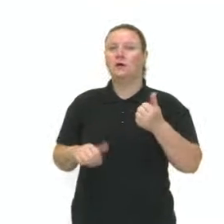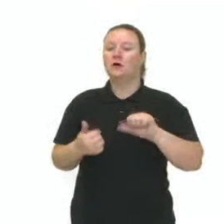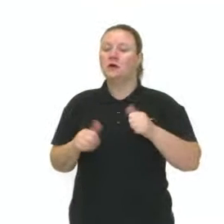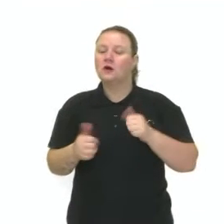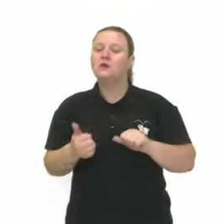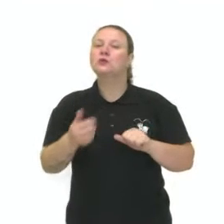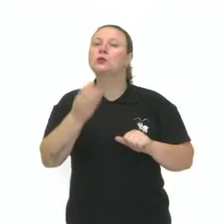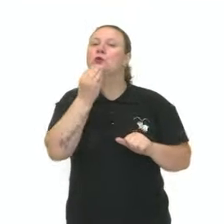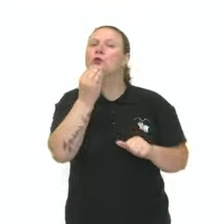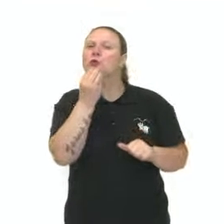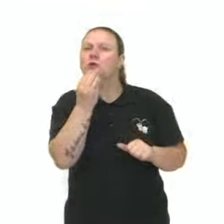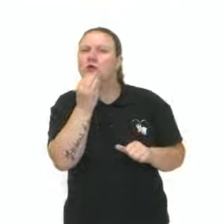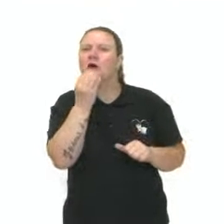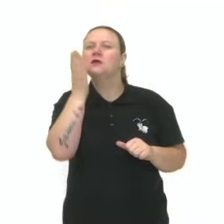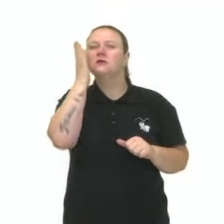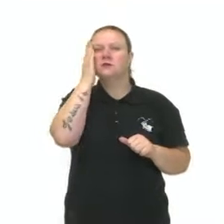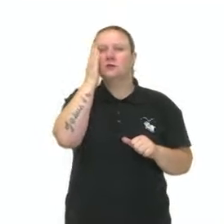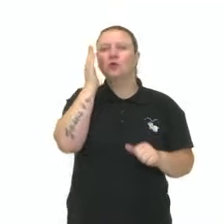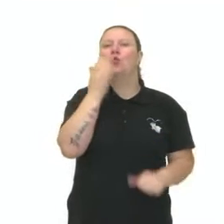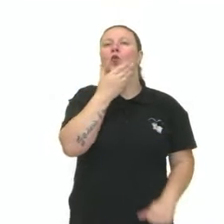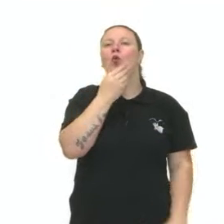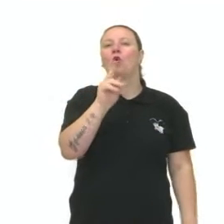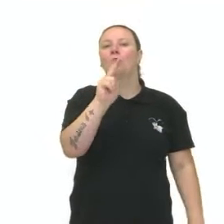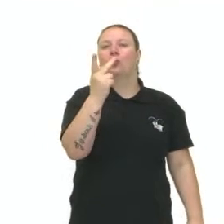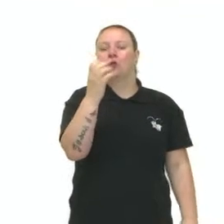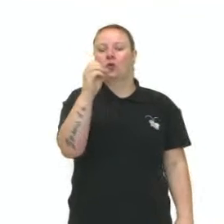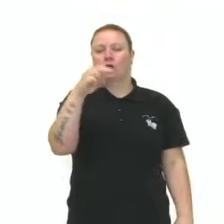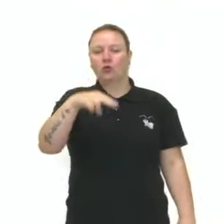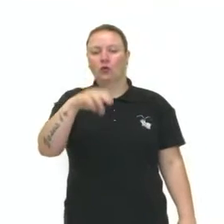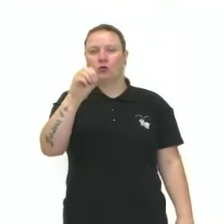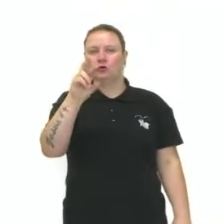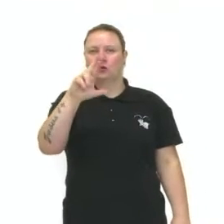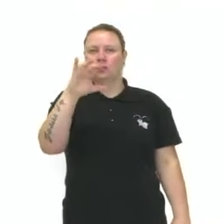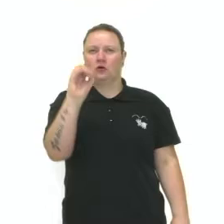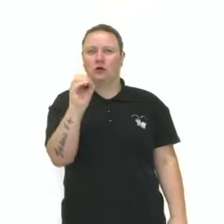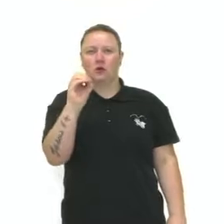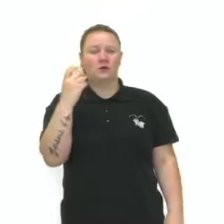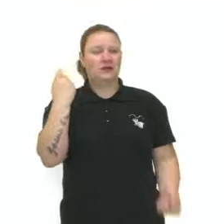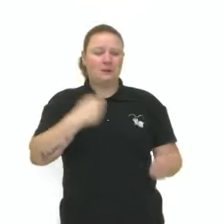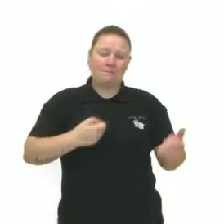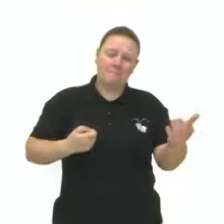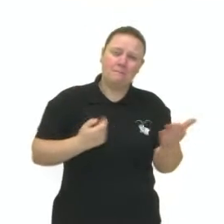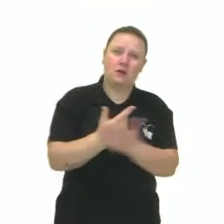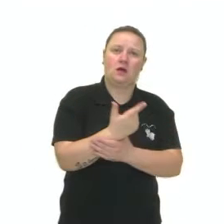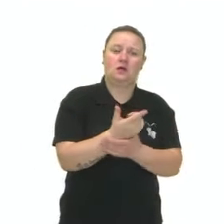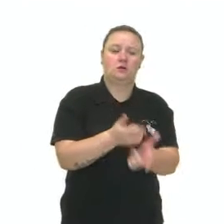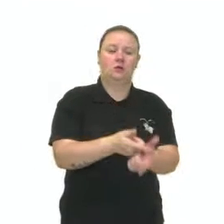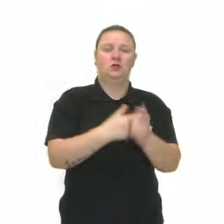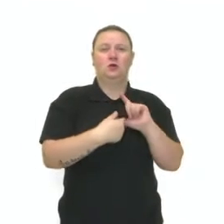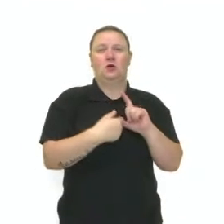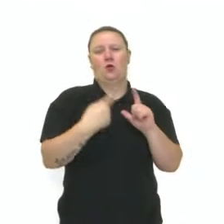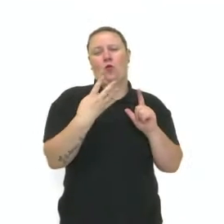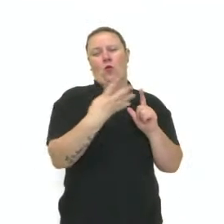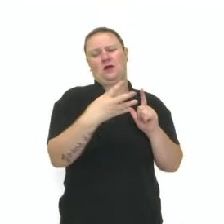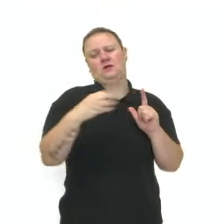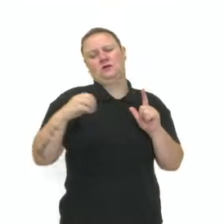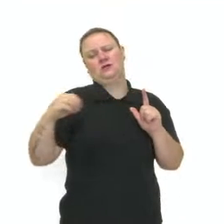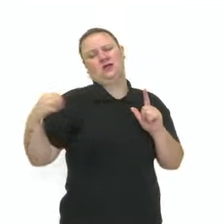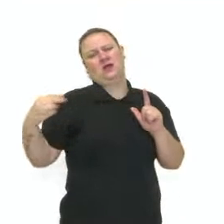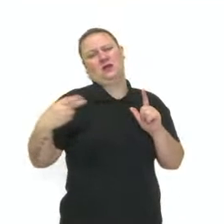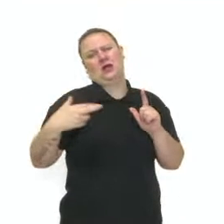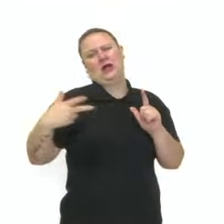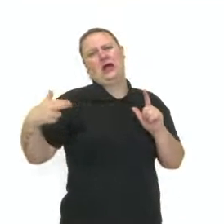preciso saber que Honório tem de pagar amanhã uma dívida, 400 e tantos mil réis, e a carteira